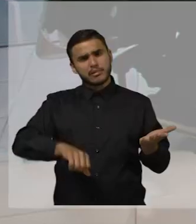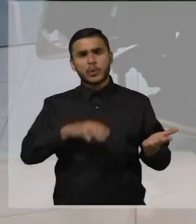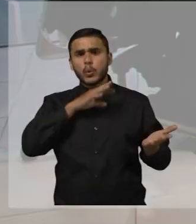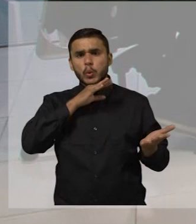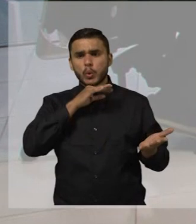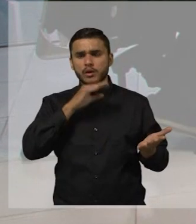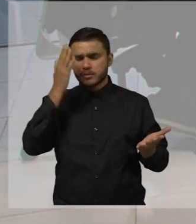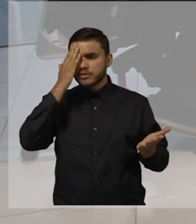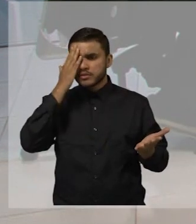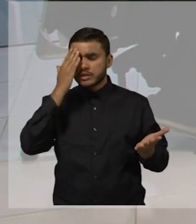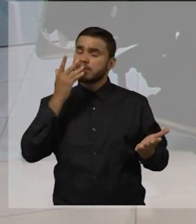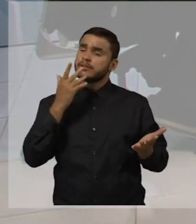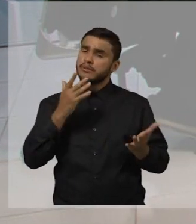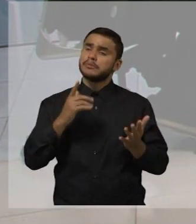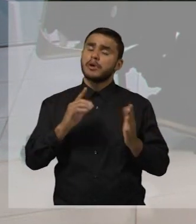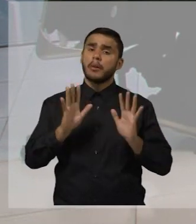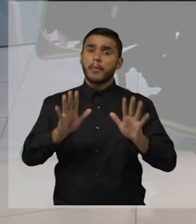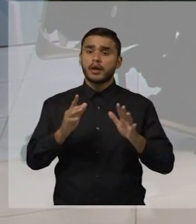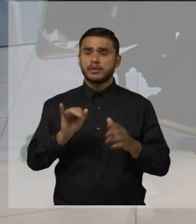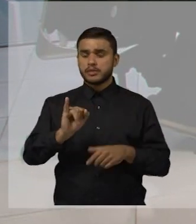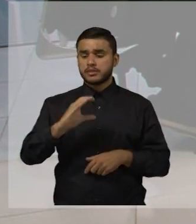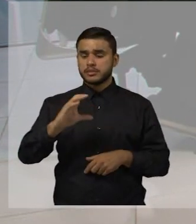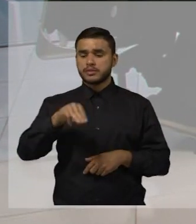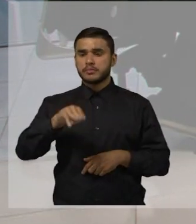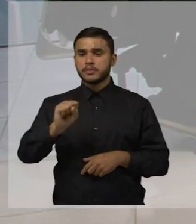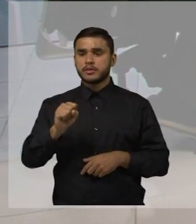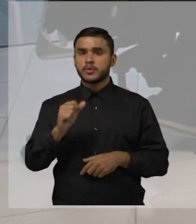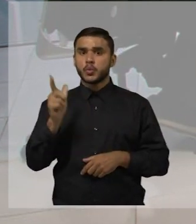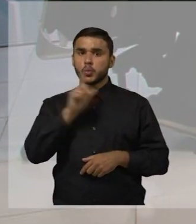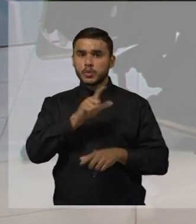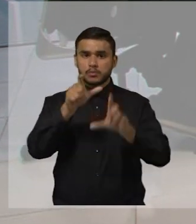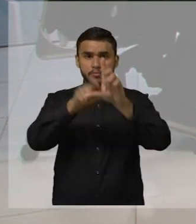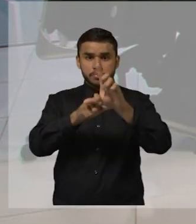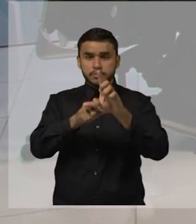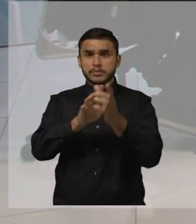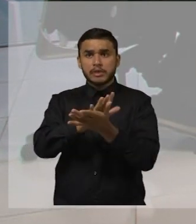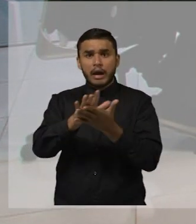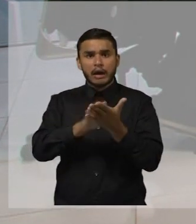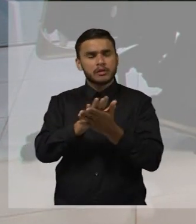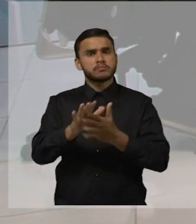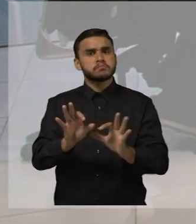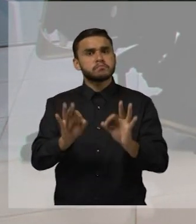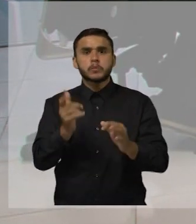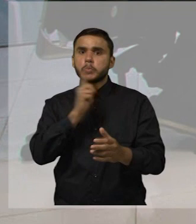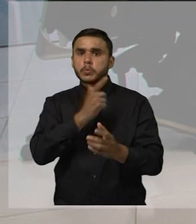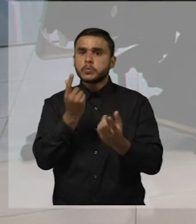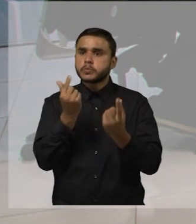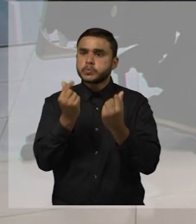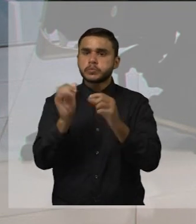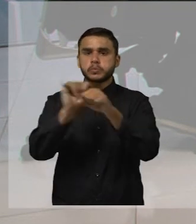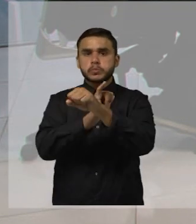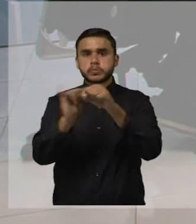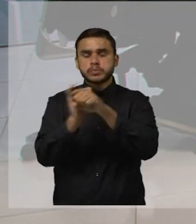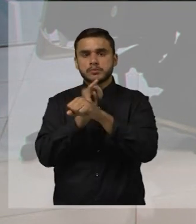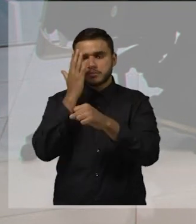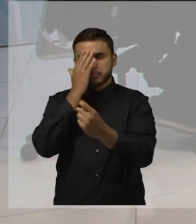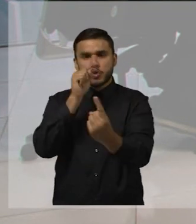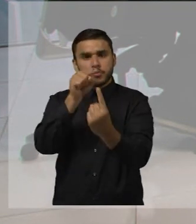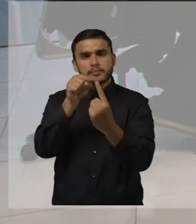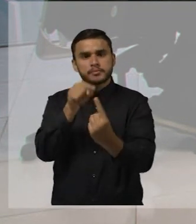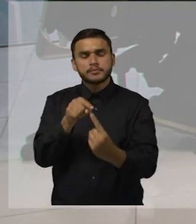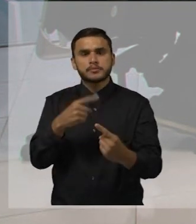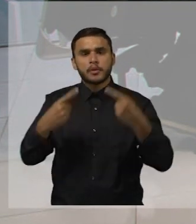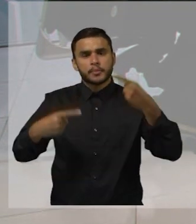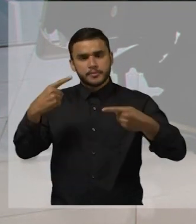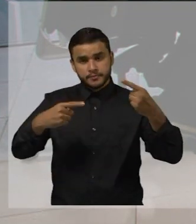estarmos fiscalmente, quer dizer, sadios, saneados, começa com essa política de incentivos